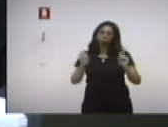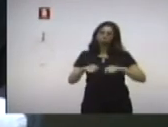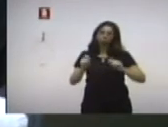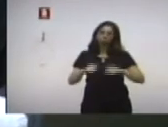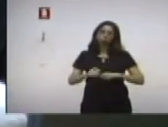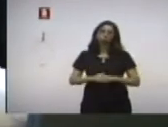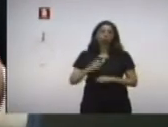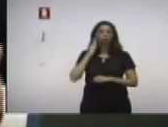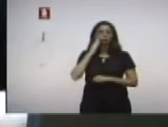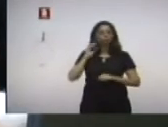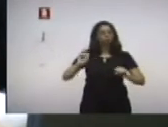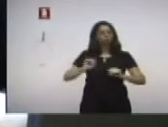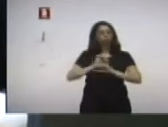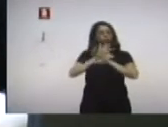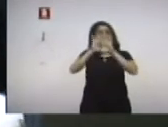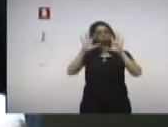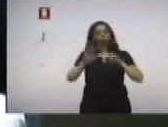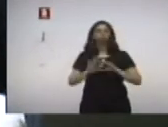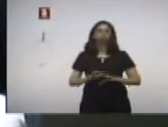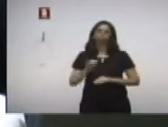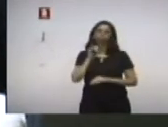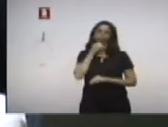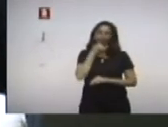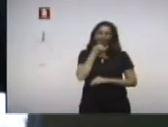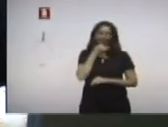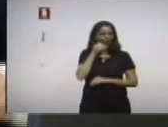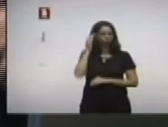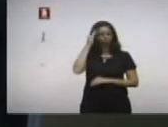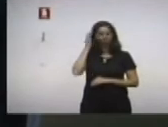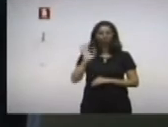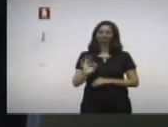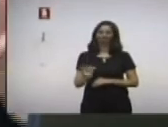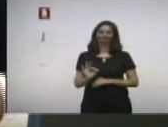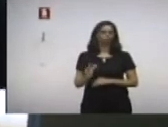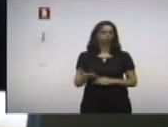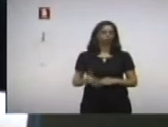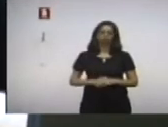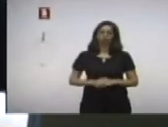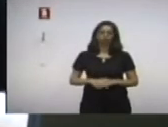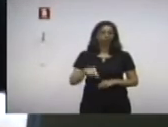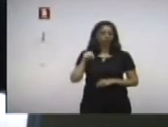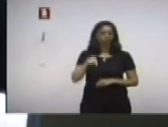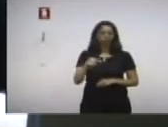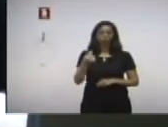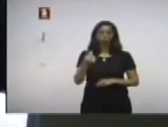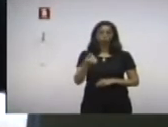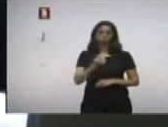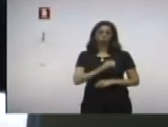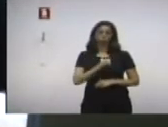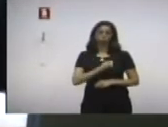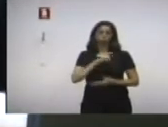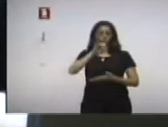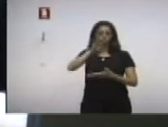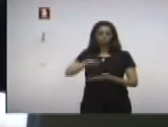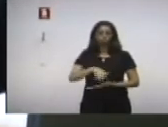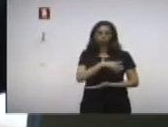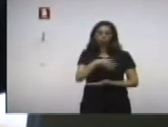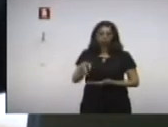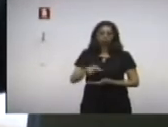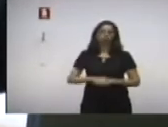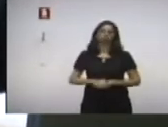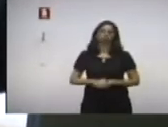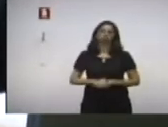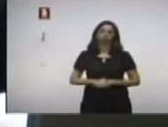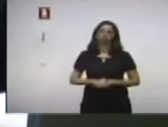uma uma visão Clara e infelizmente sobre a minha Ótica então desde a primeira votação eu já adianto meu